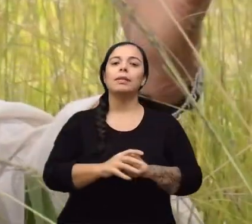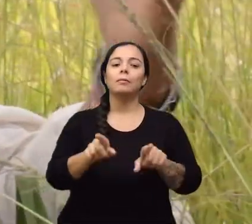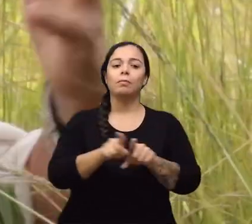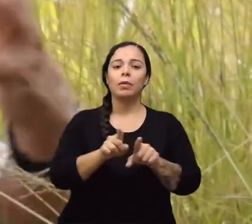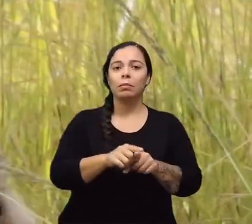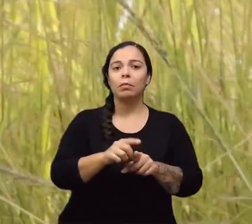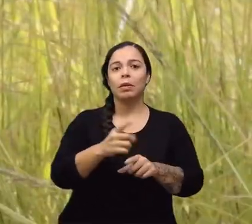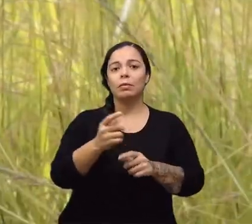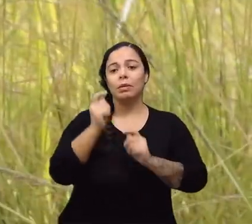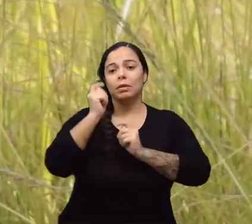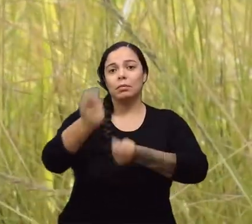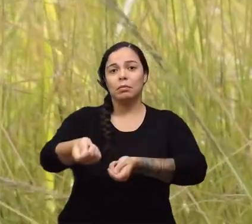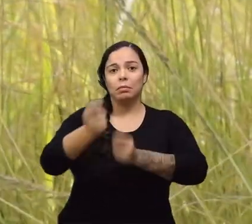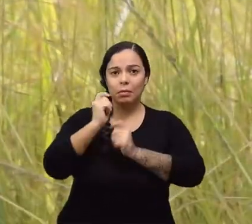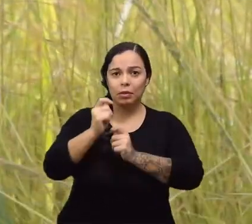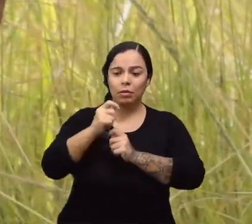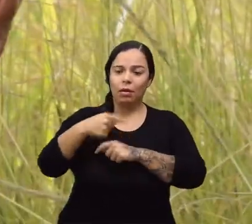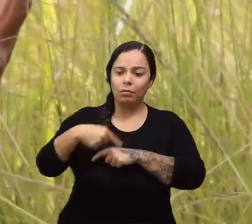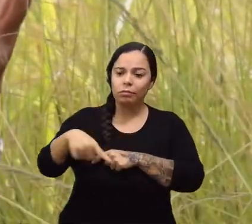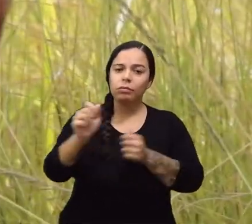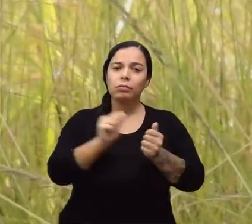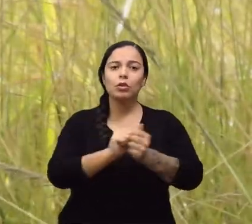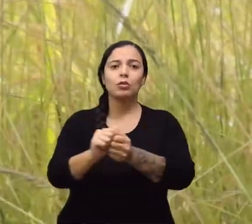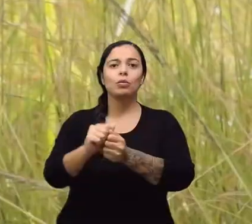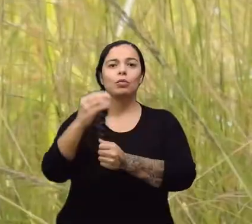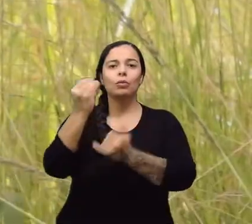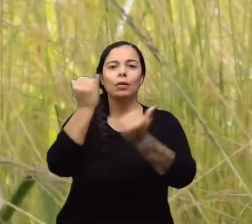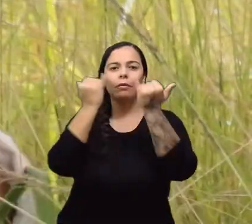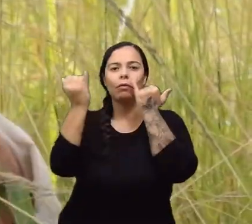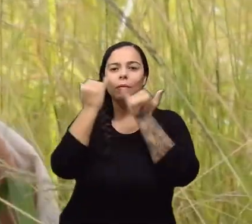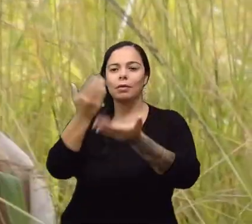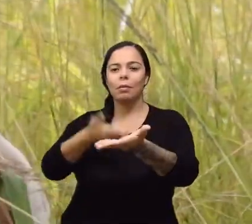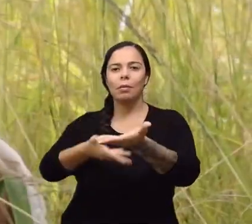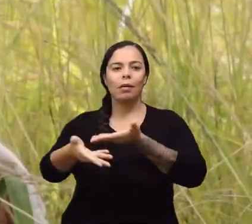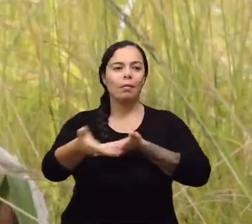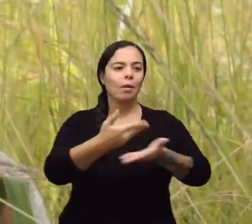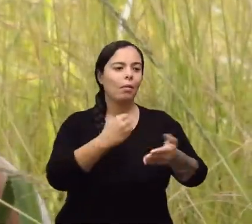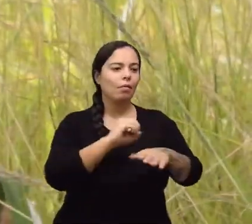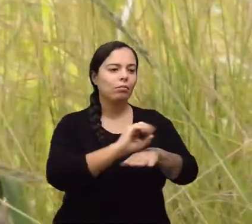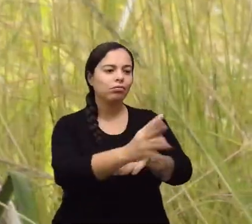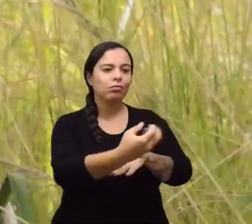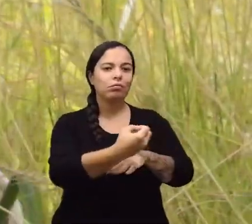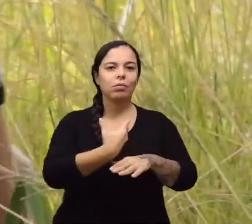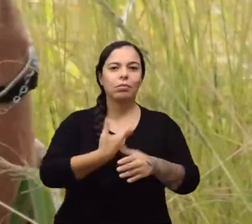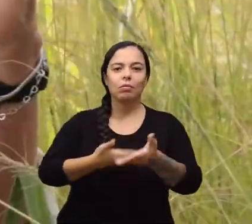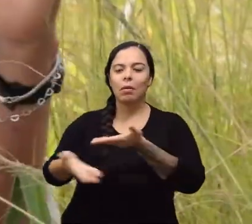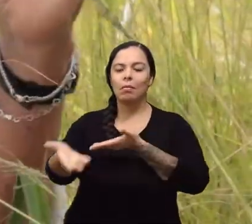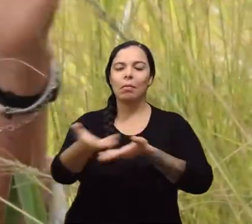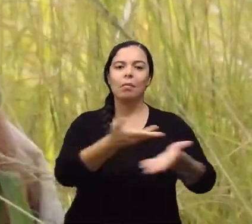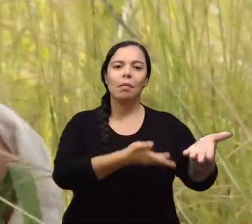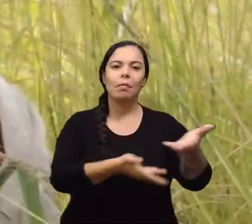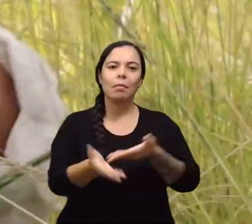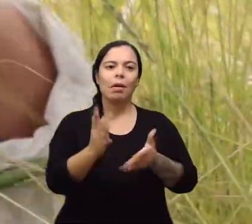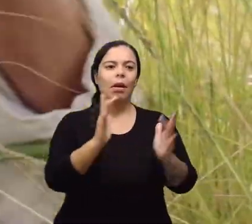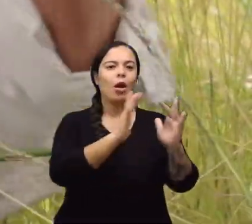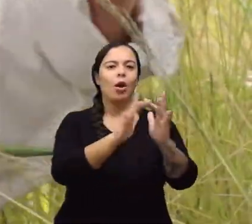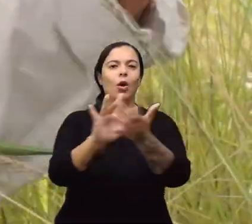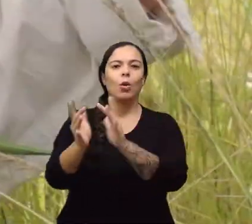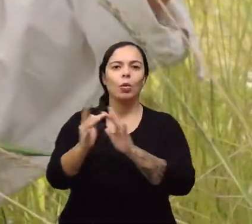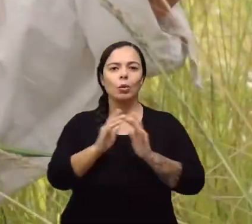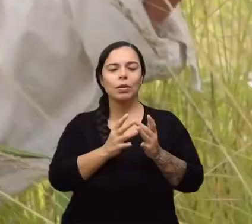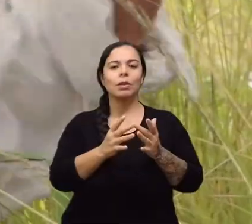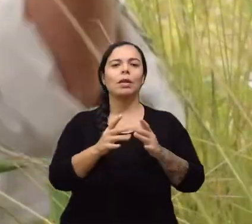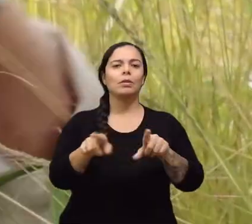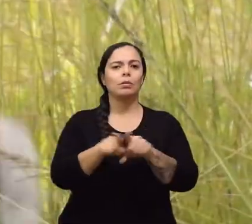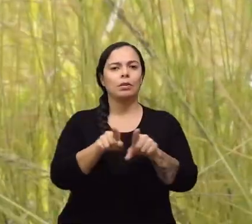pescar juntas, trocavam informações, né? E essa troca de informações, esse contato, que a própria linha